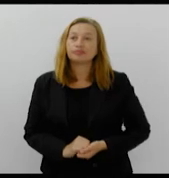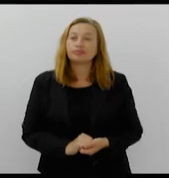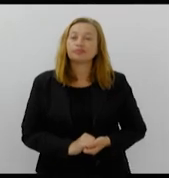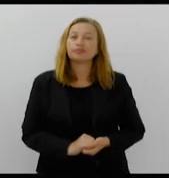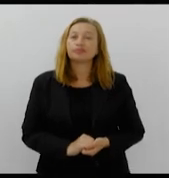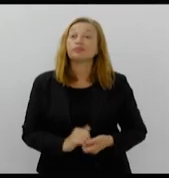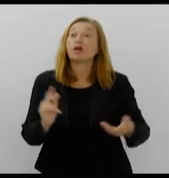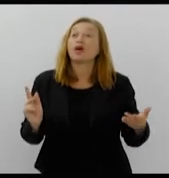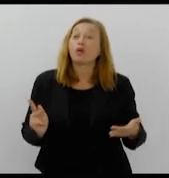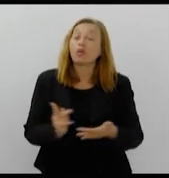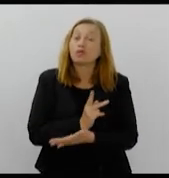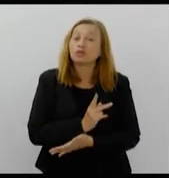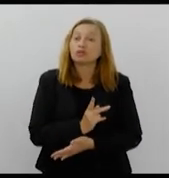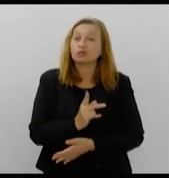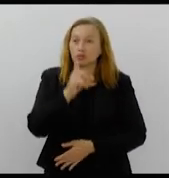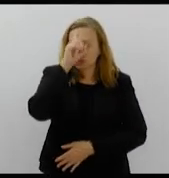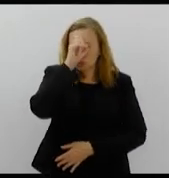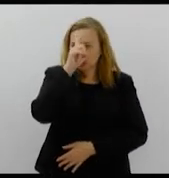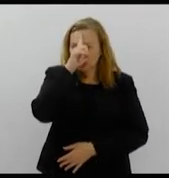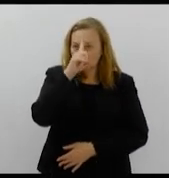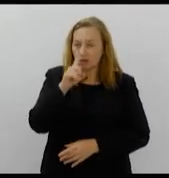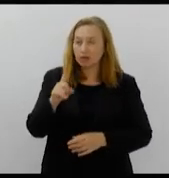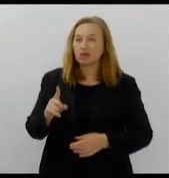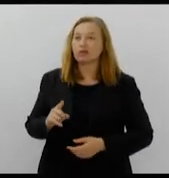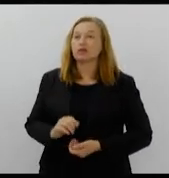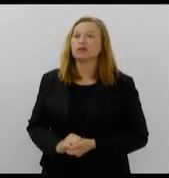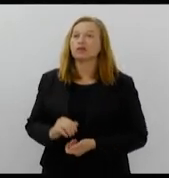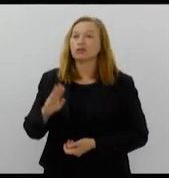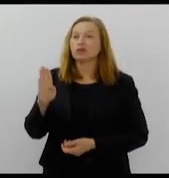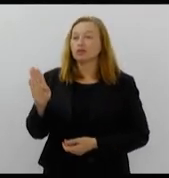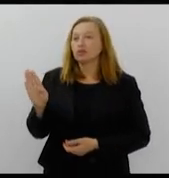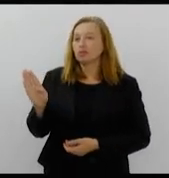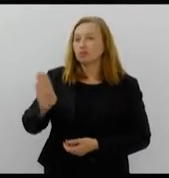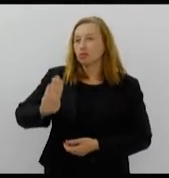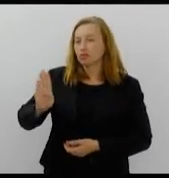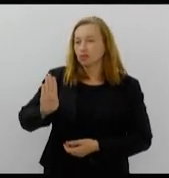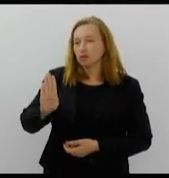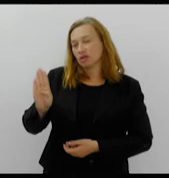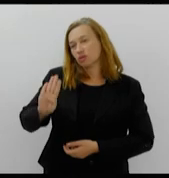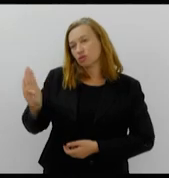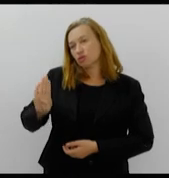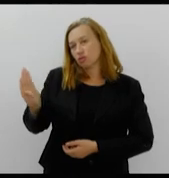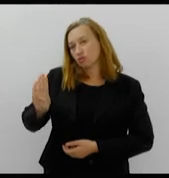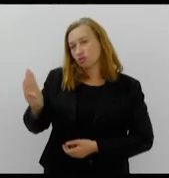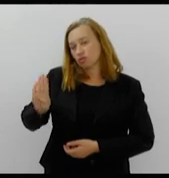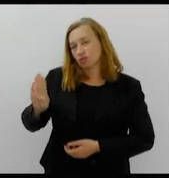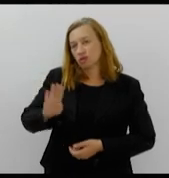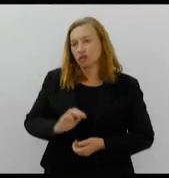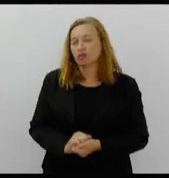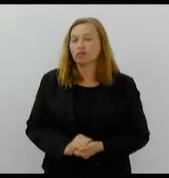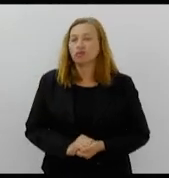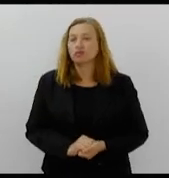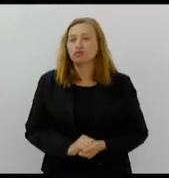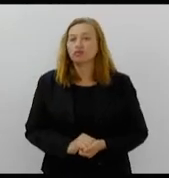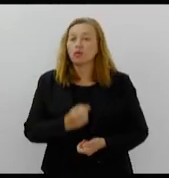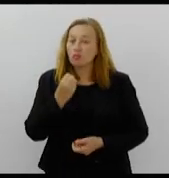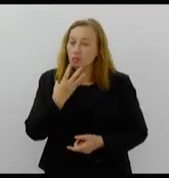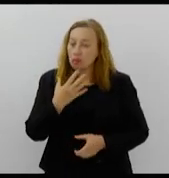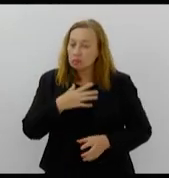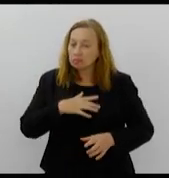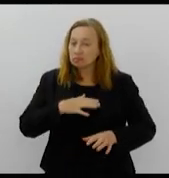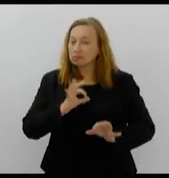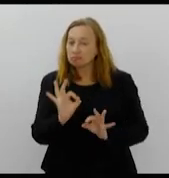ato aconteceu no Hospital de Servidores de Bom Sucesso. O ato, que foi um bom ato, um